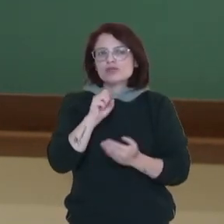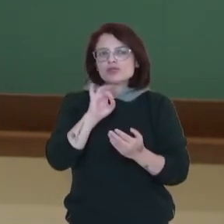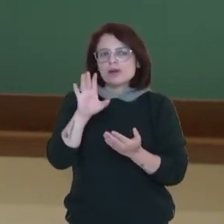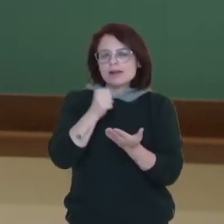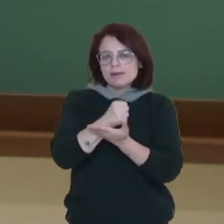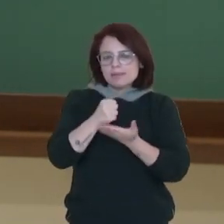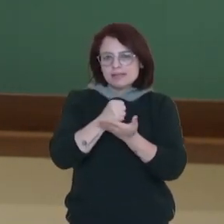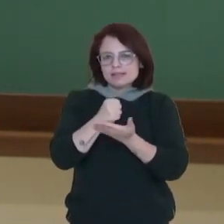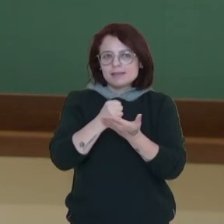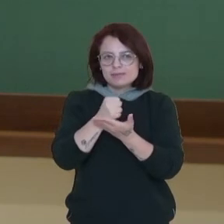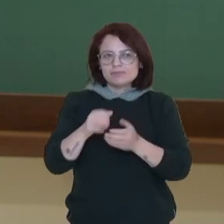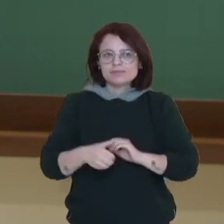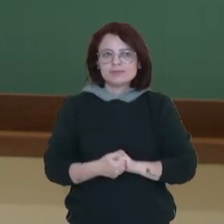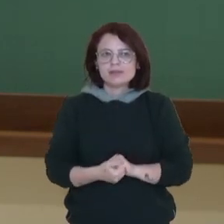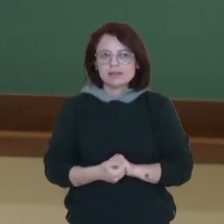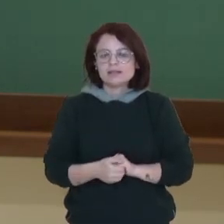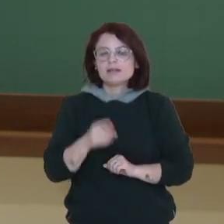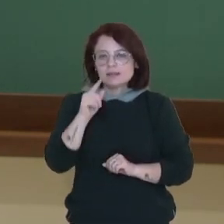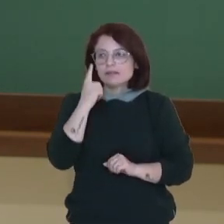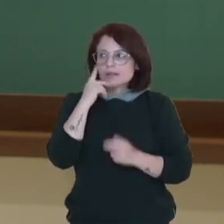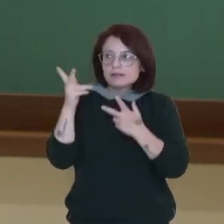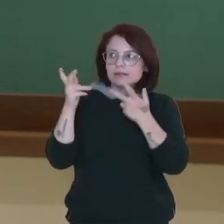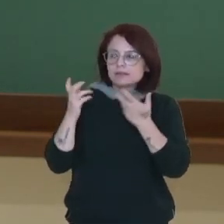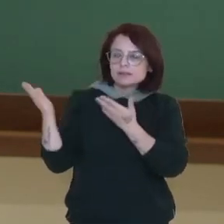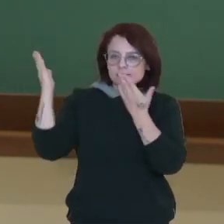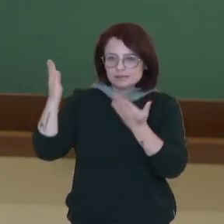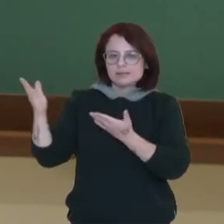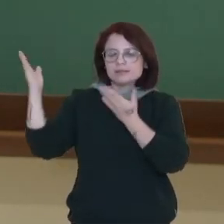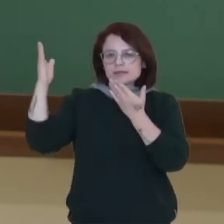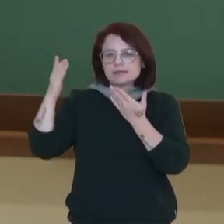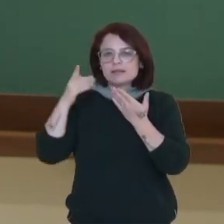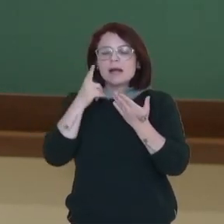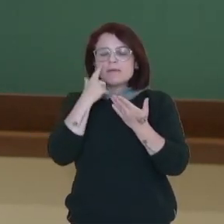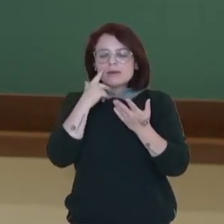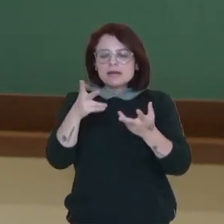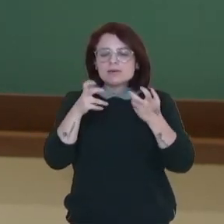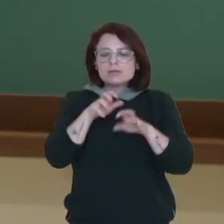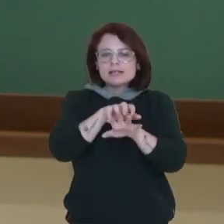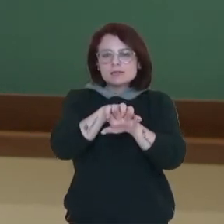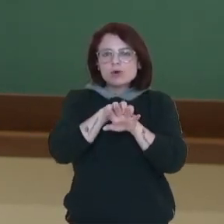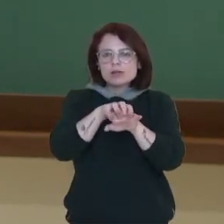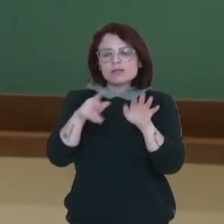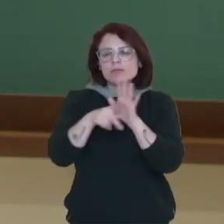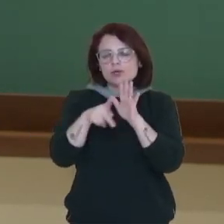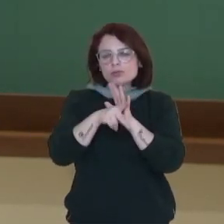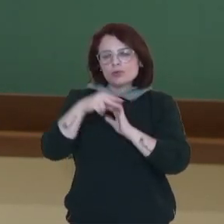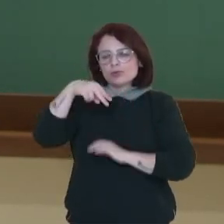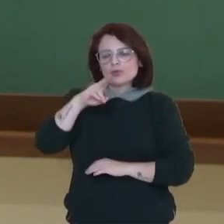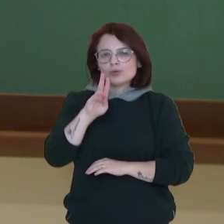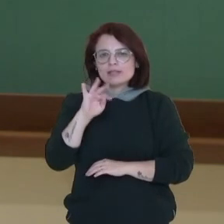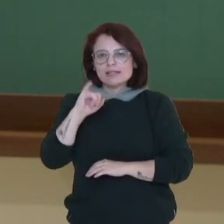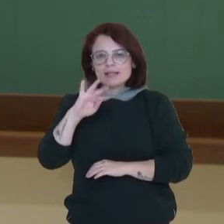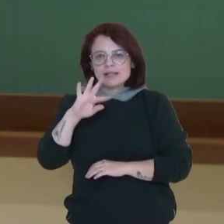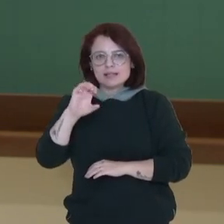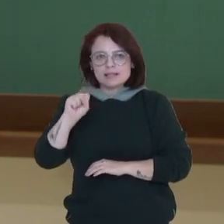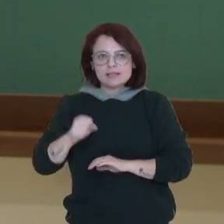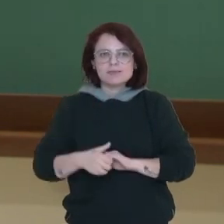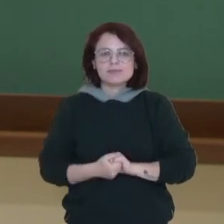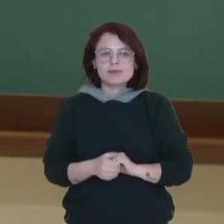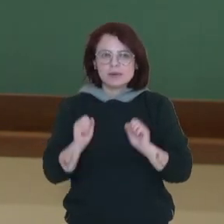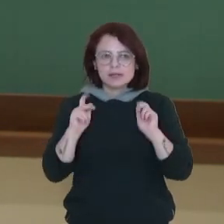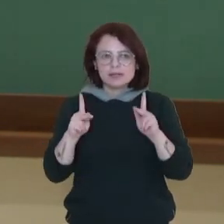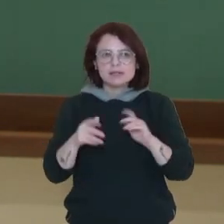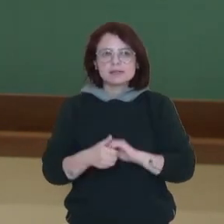em contato com o líquido, né? Isso vai evidenciar esse transporte, né, de nutrientes, de líquidos dentro da folha,